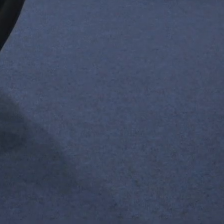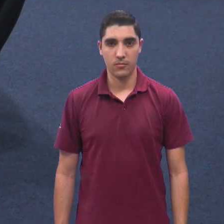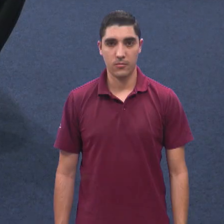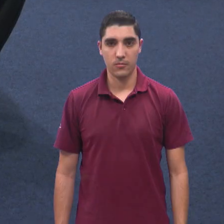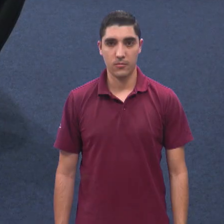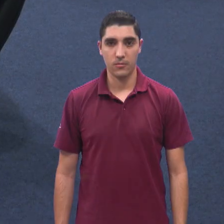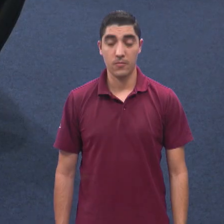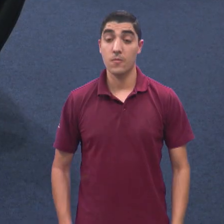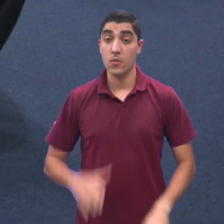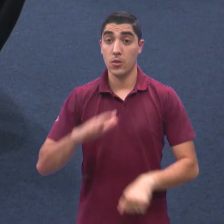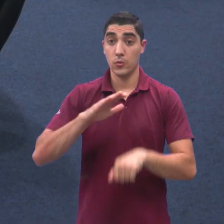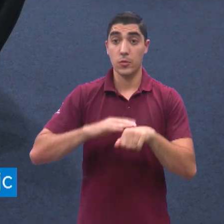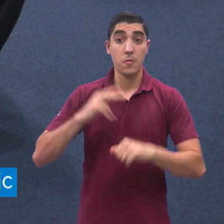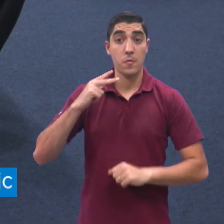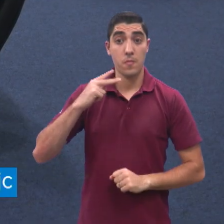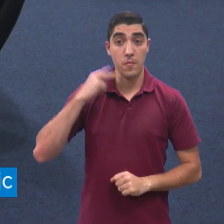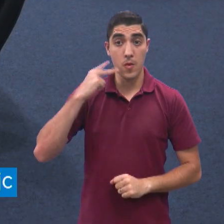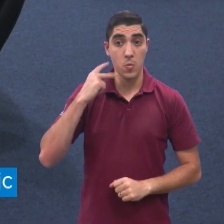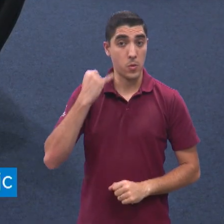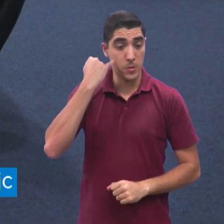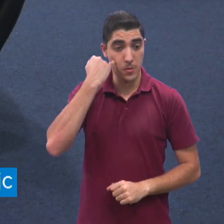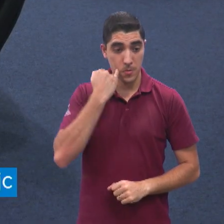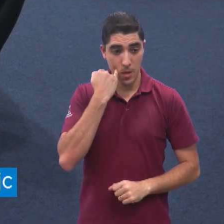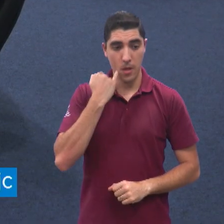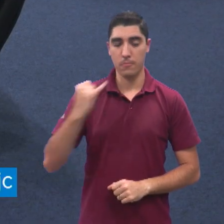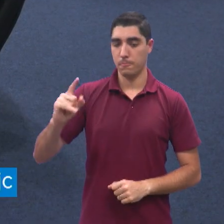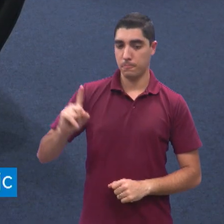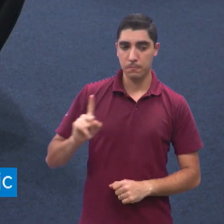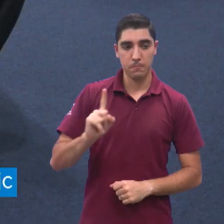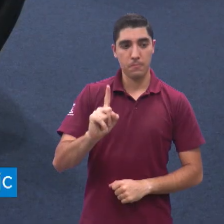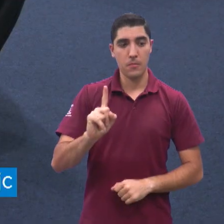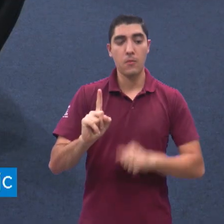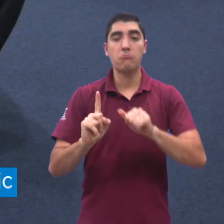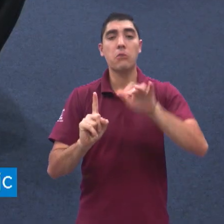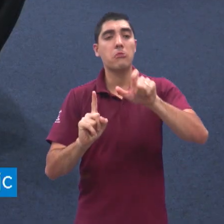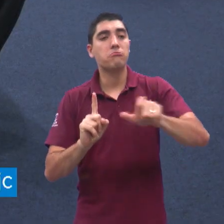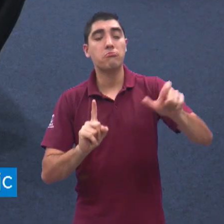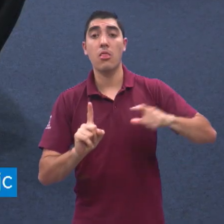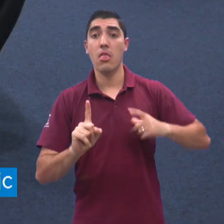Convoco o vereador Zé Luiz para fazer verificação de presença.